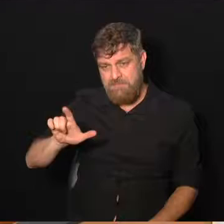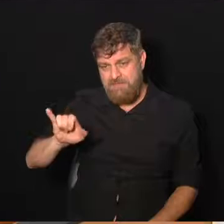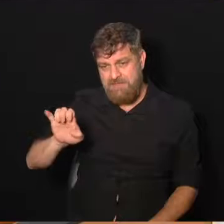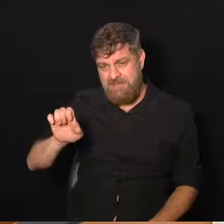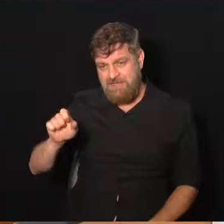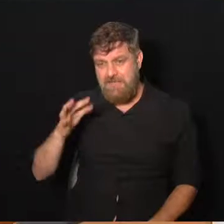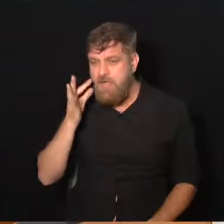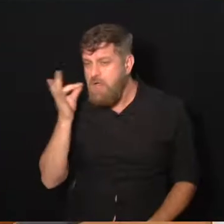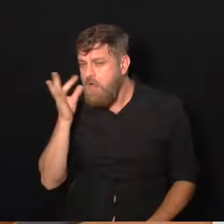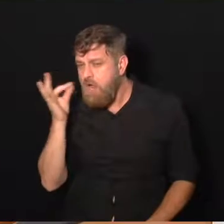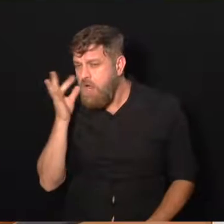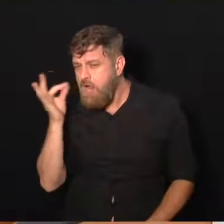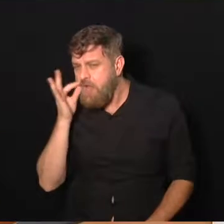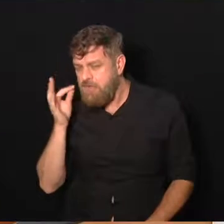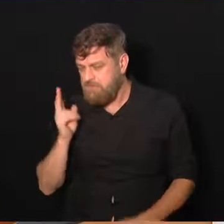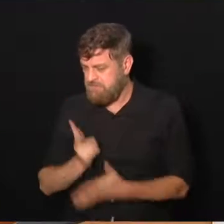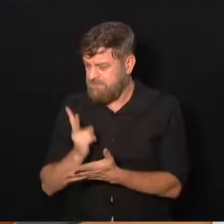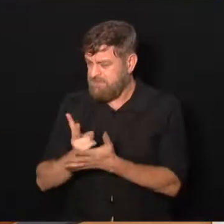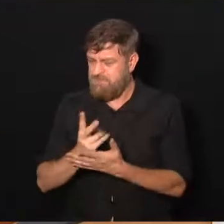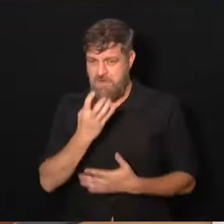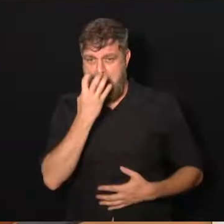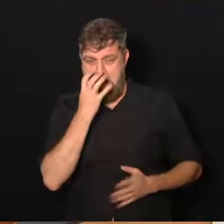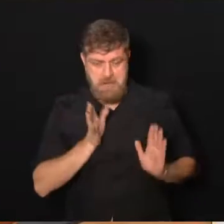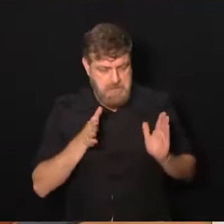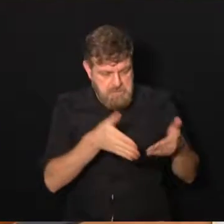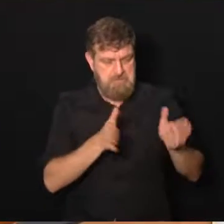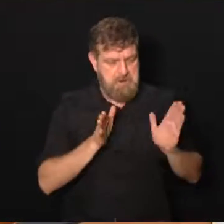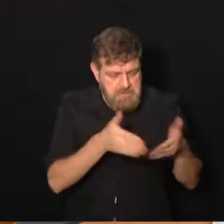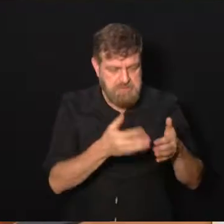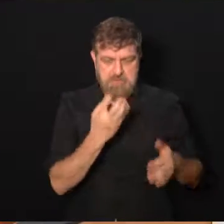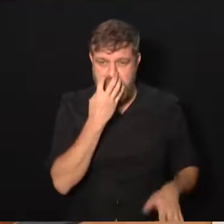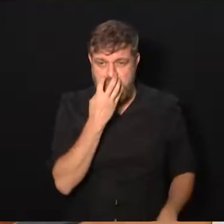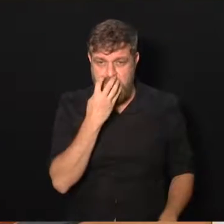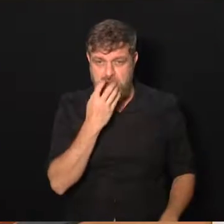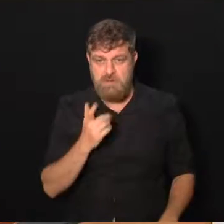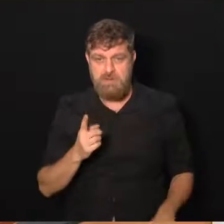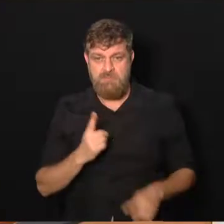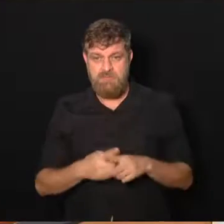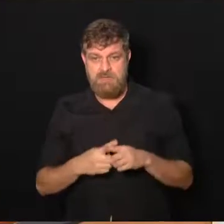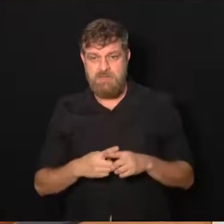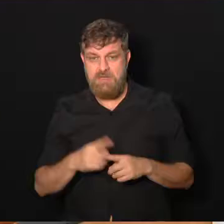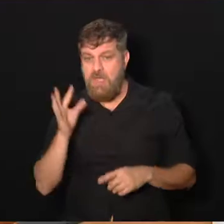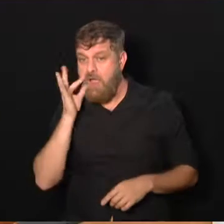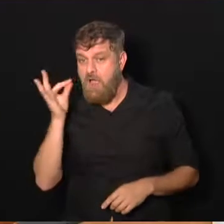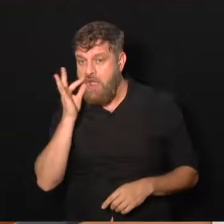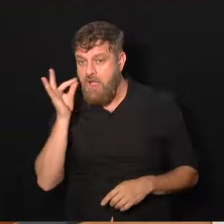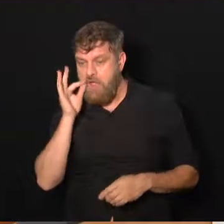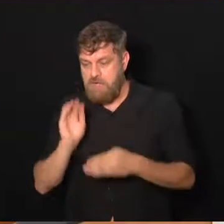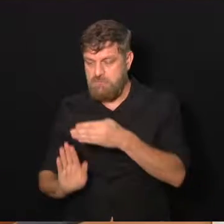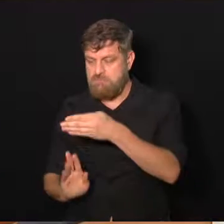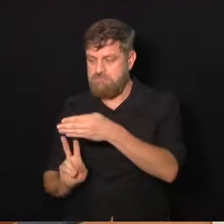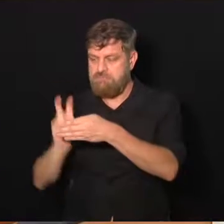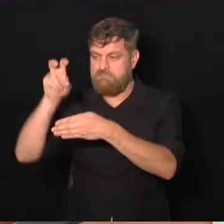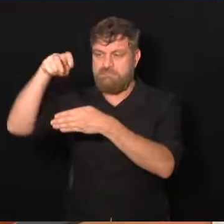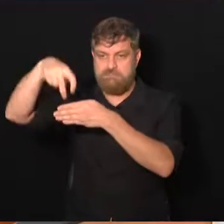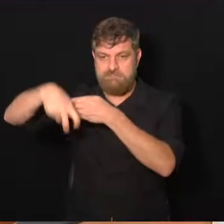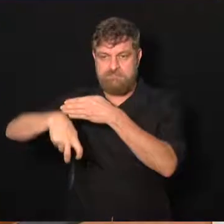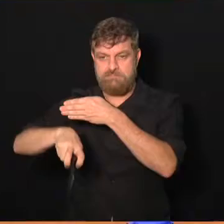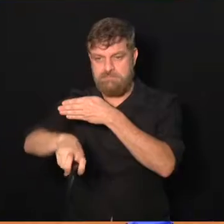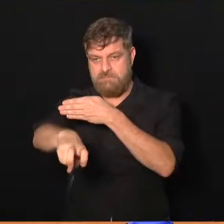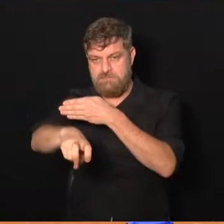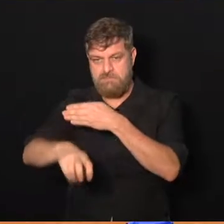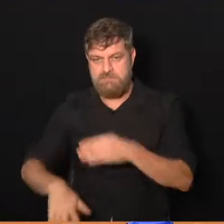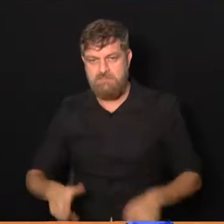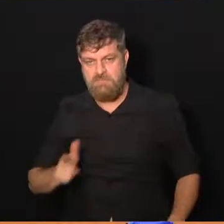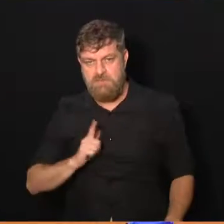já ia chiar. Olha, o que estão falando de cães aí, não estão falando dos gatos. Realmente não é um portão, porque um portão um gato pula. Então tem que ser alguma coisa mais